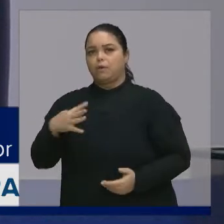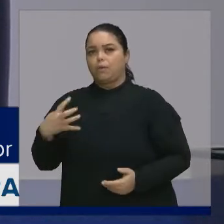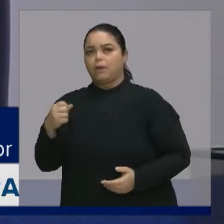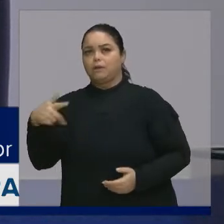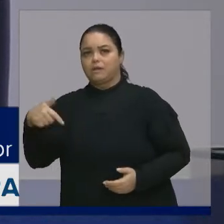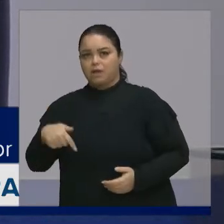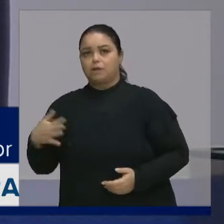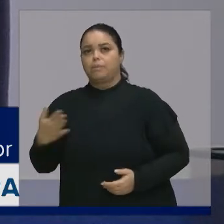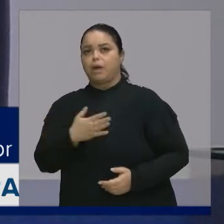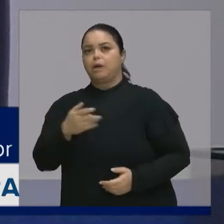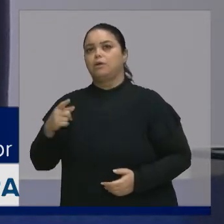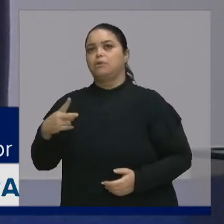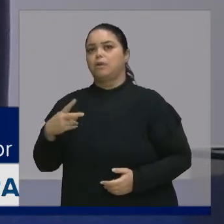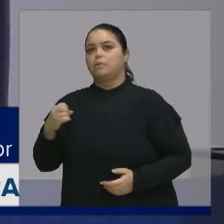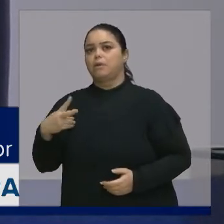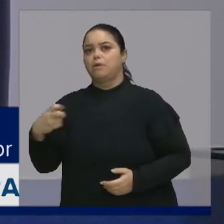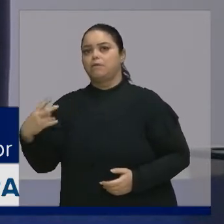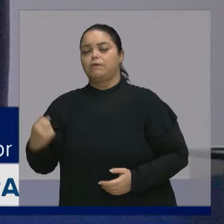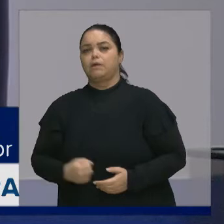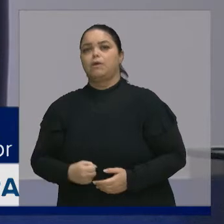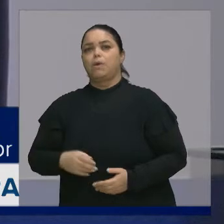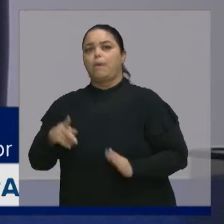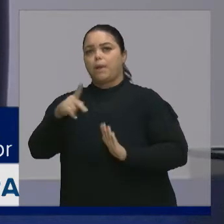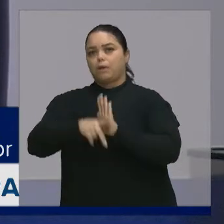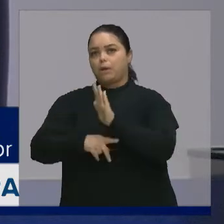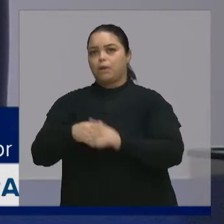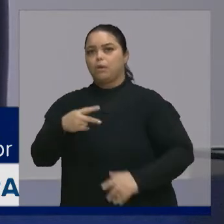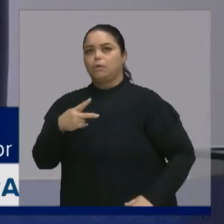7447/2020, projeto de lei número